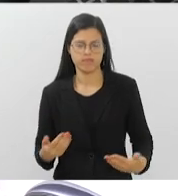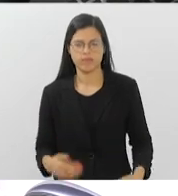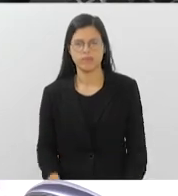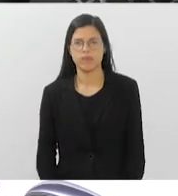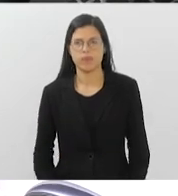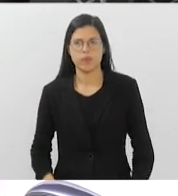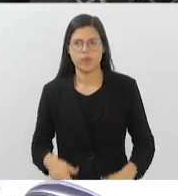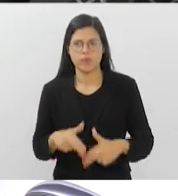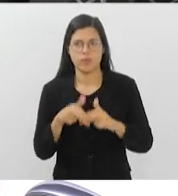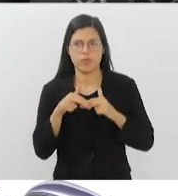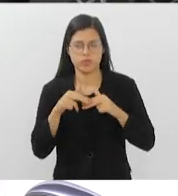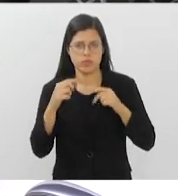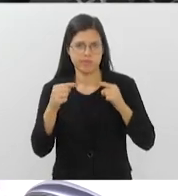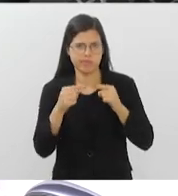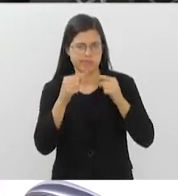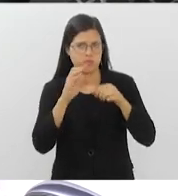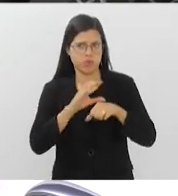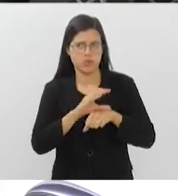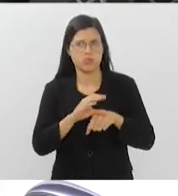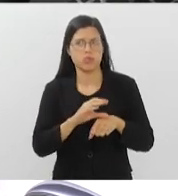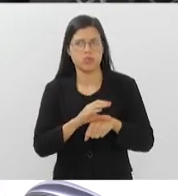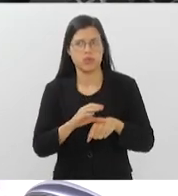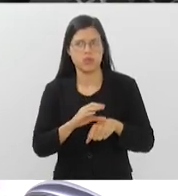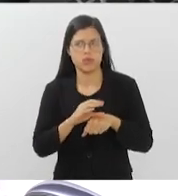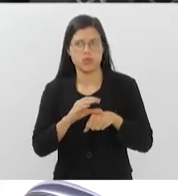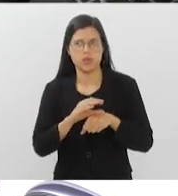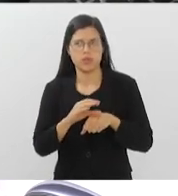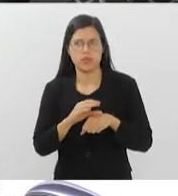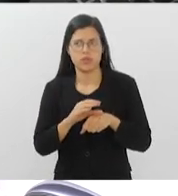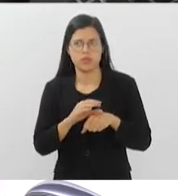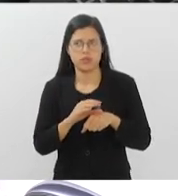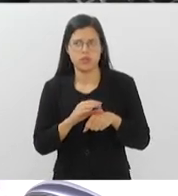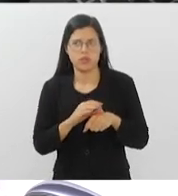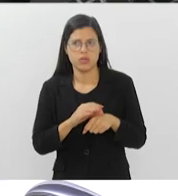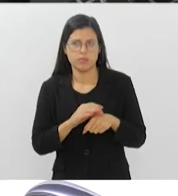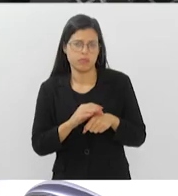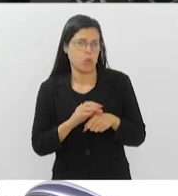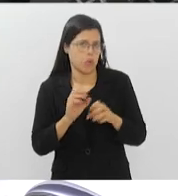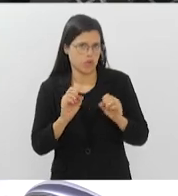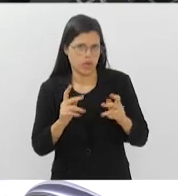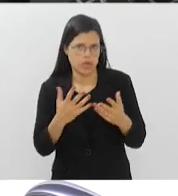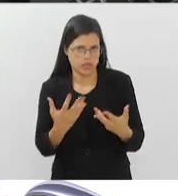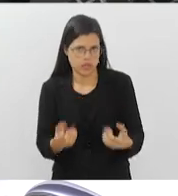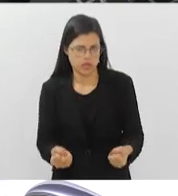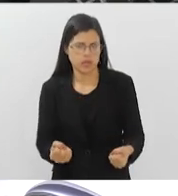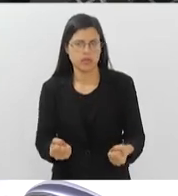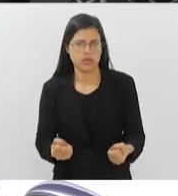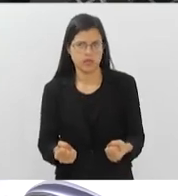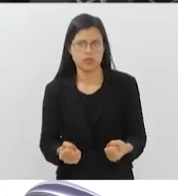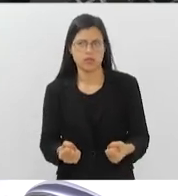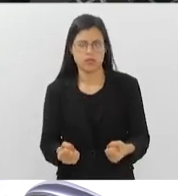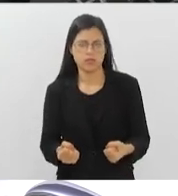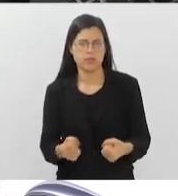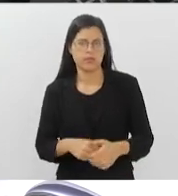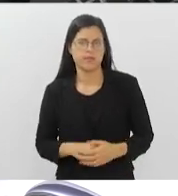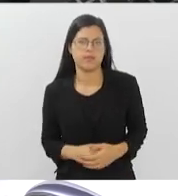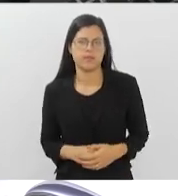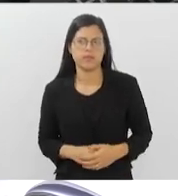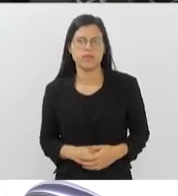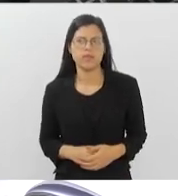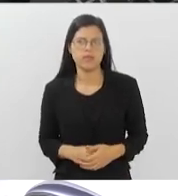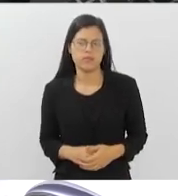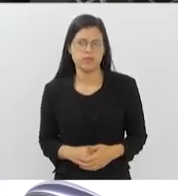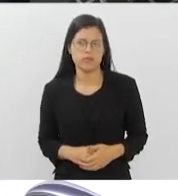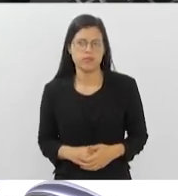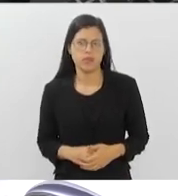a constitucionalidade pode ser assentada, né? Ainda mais se tratando de